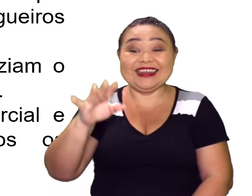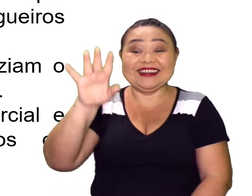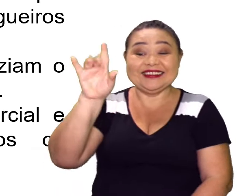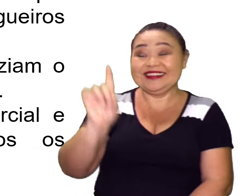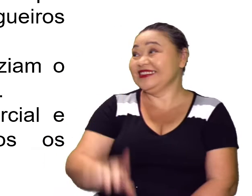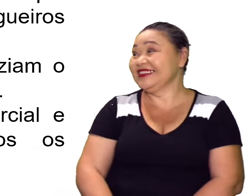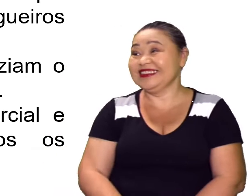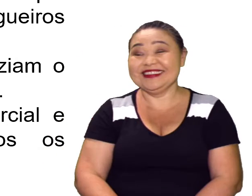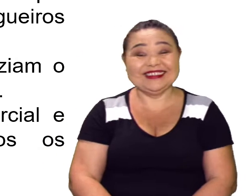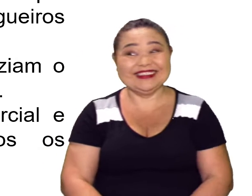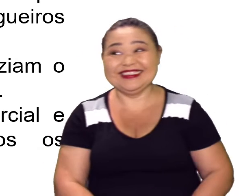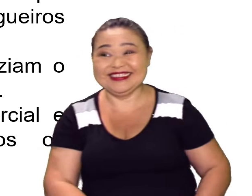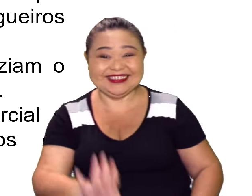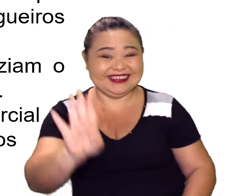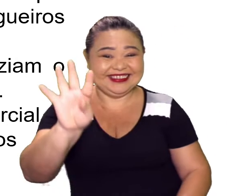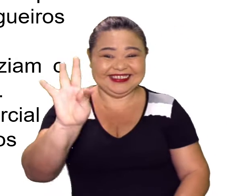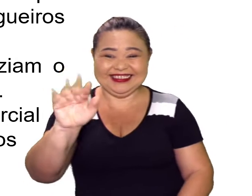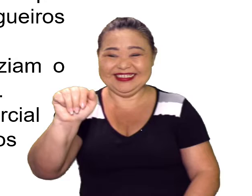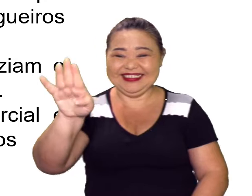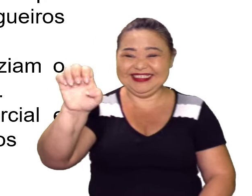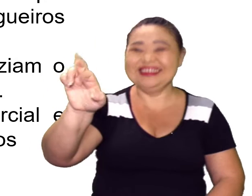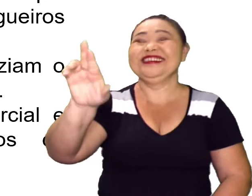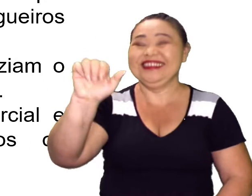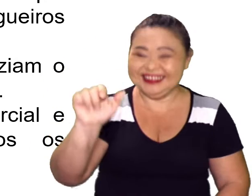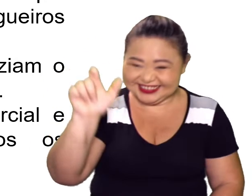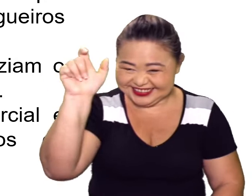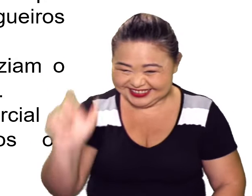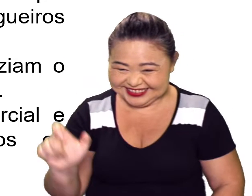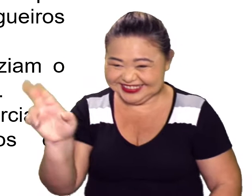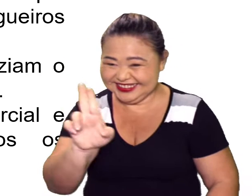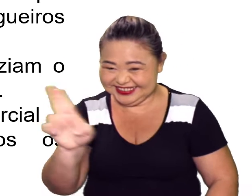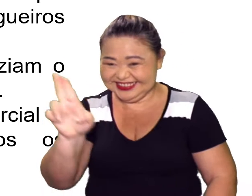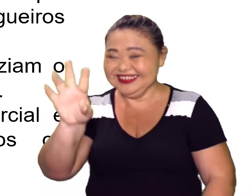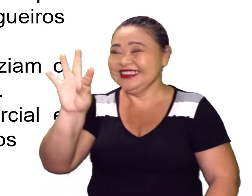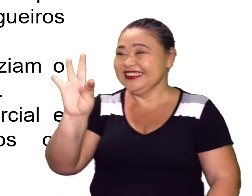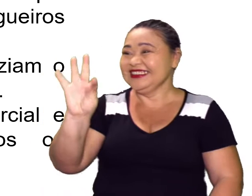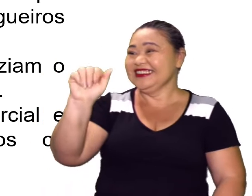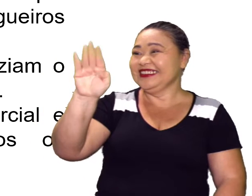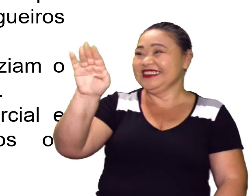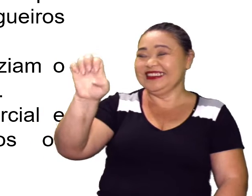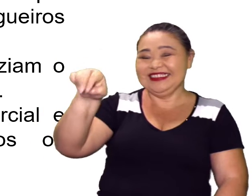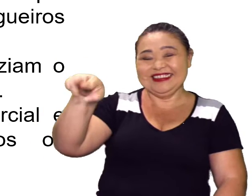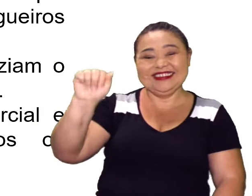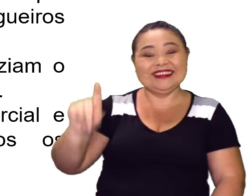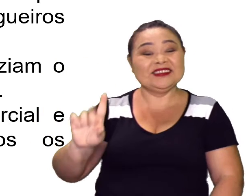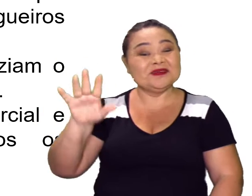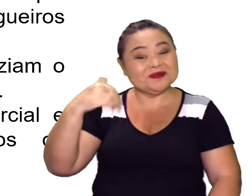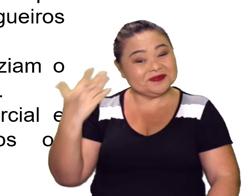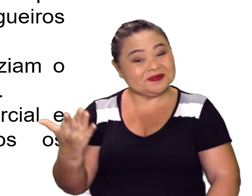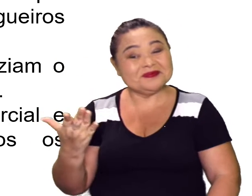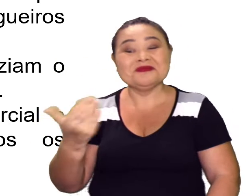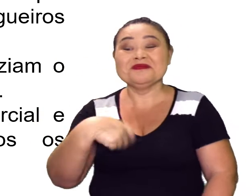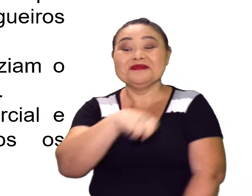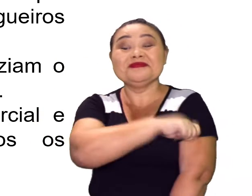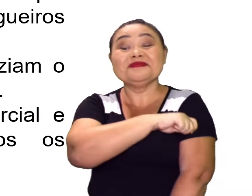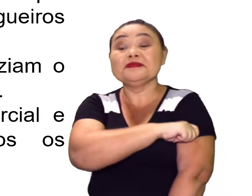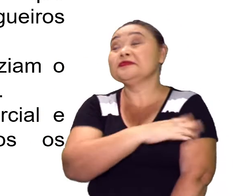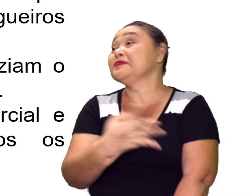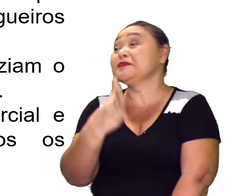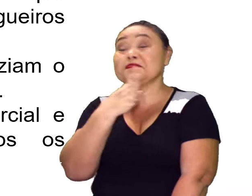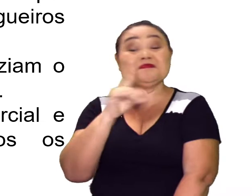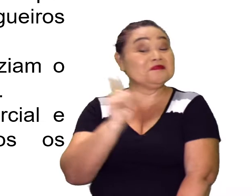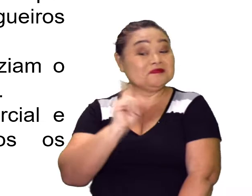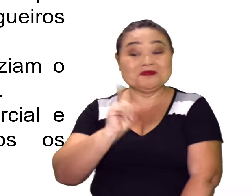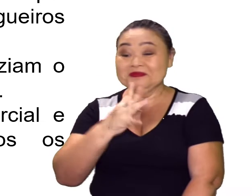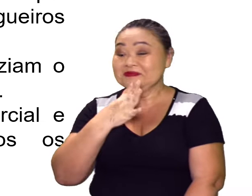de mim, não. Não, Carlinhos? Não era taberna antigamente o nome? Era taberna. Então o aluno, às vezes, nem sabe